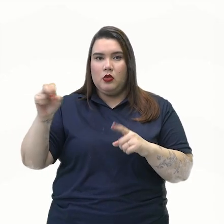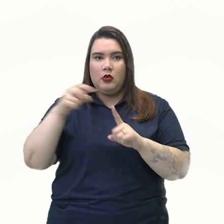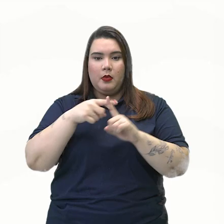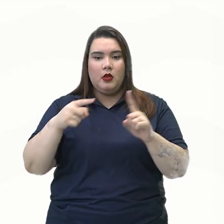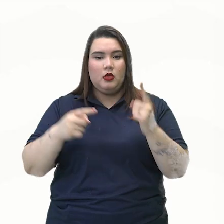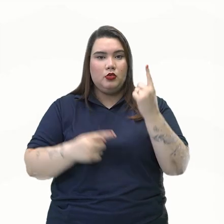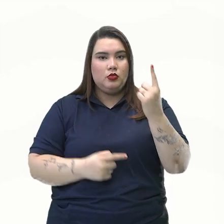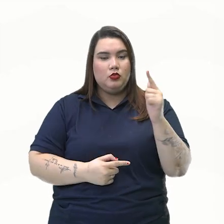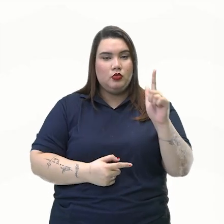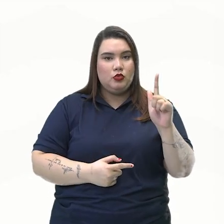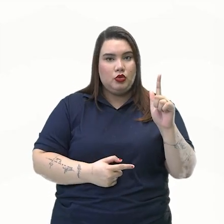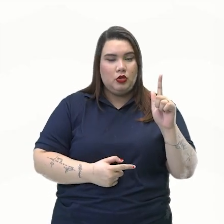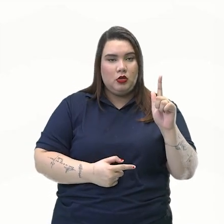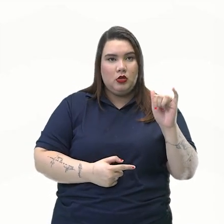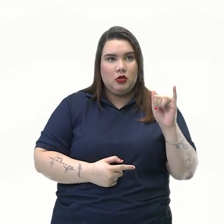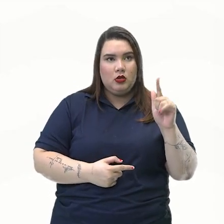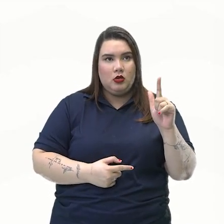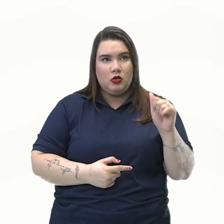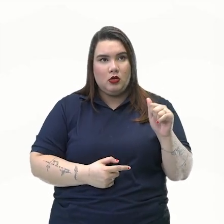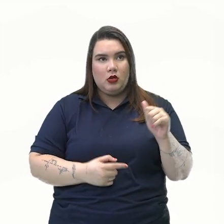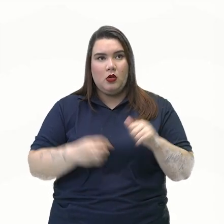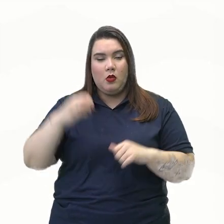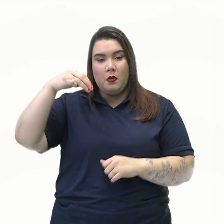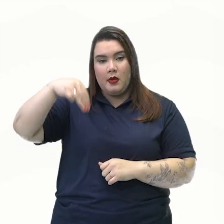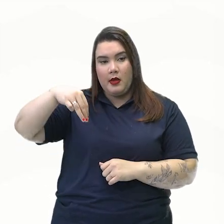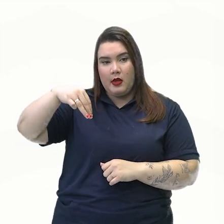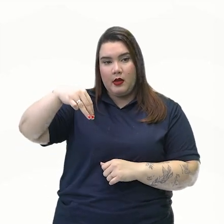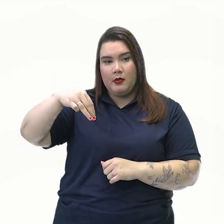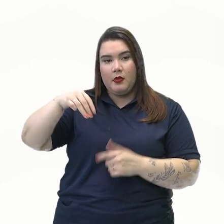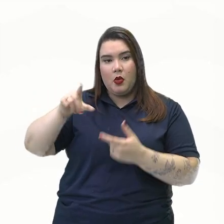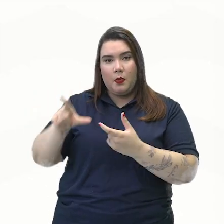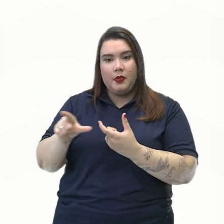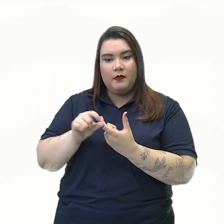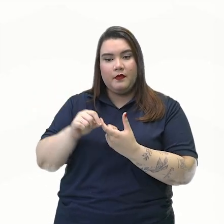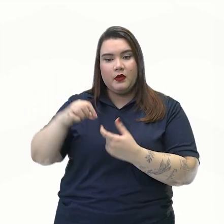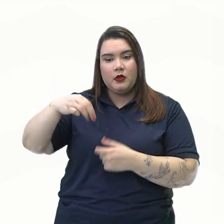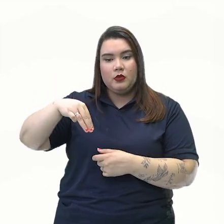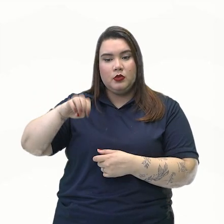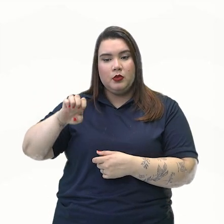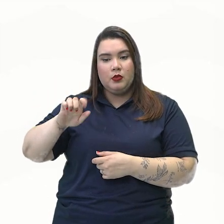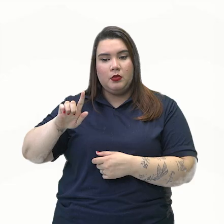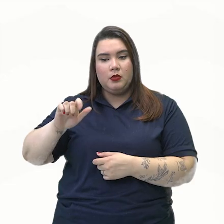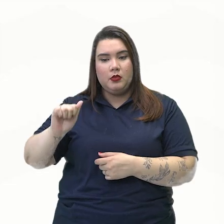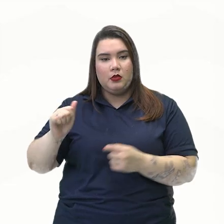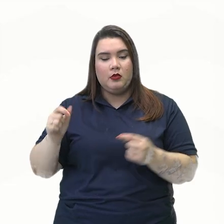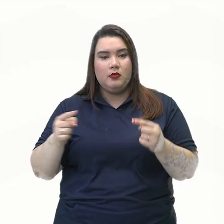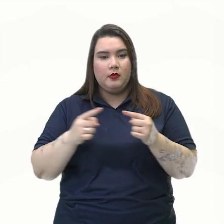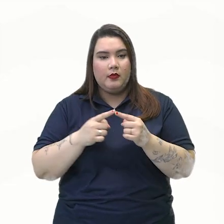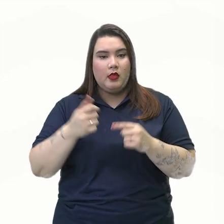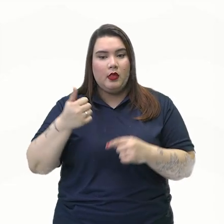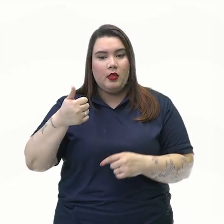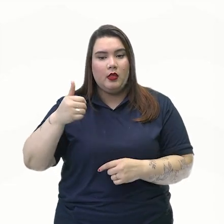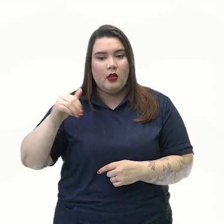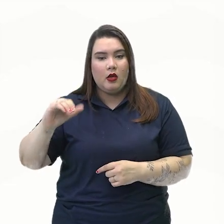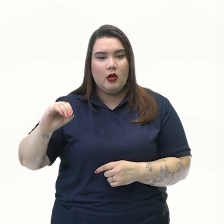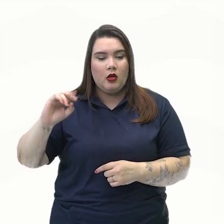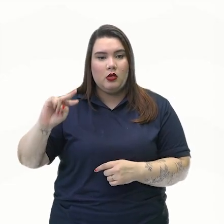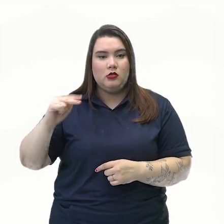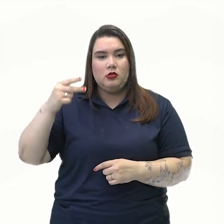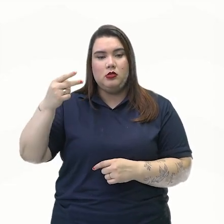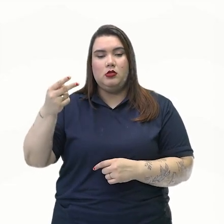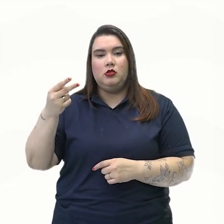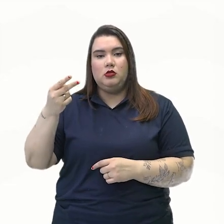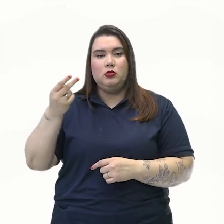Já o prefixo mega, pessoal, esse Mzinho aí, ó, que é o mega, ele equivale a 10 elevado